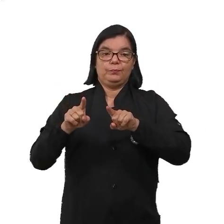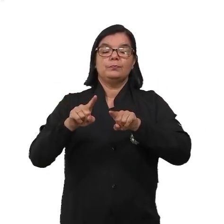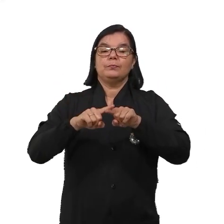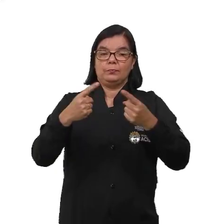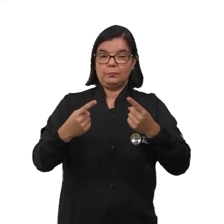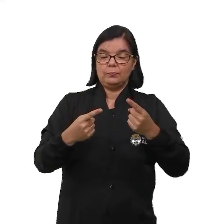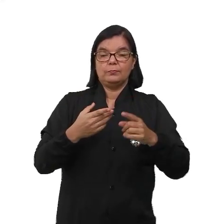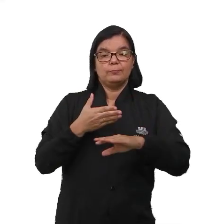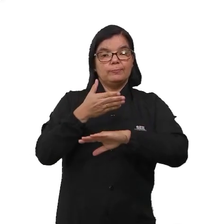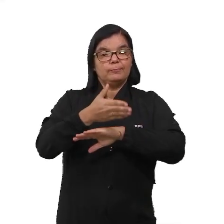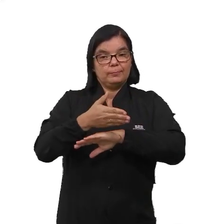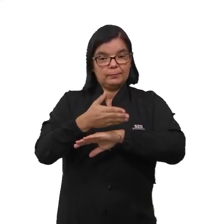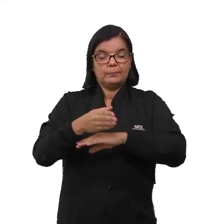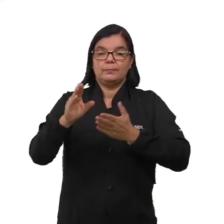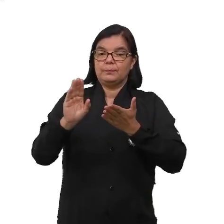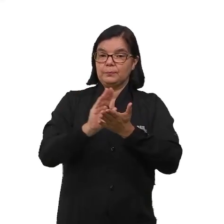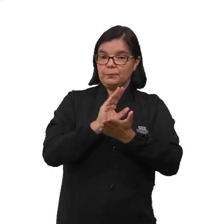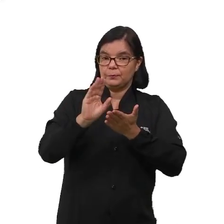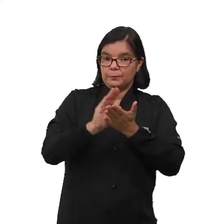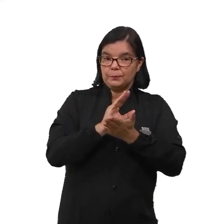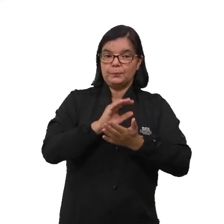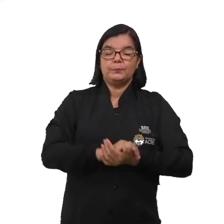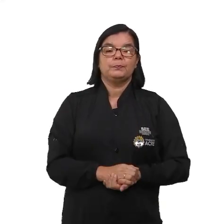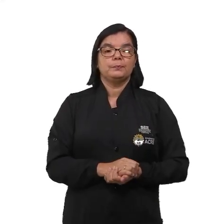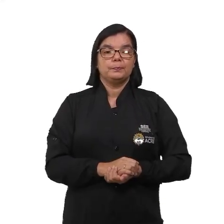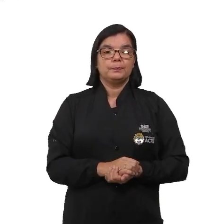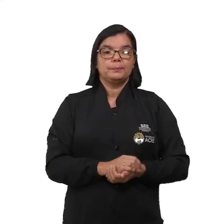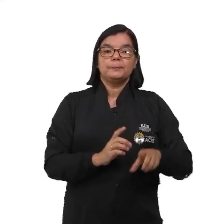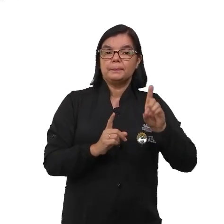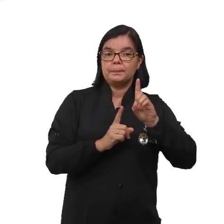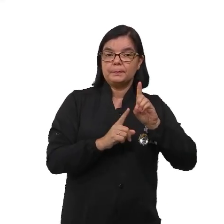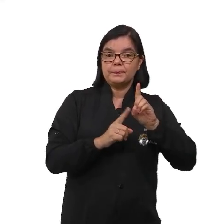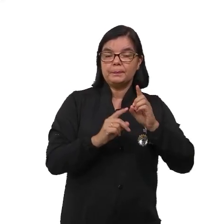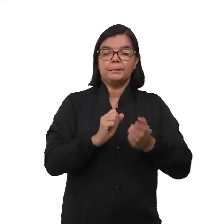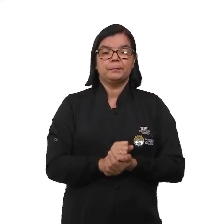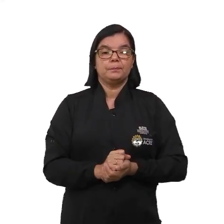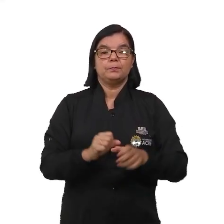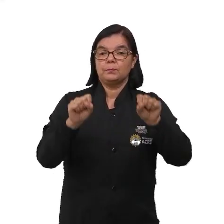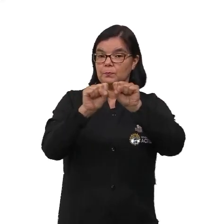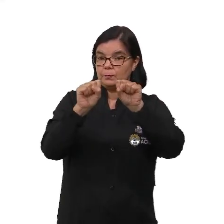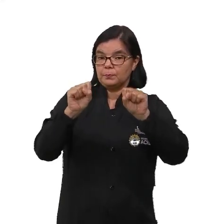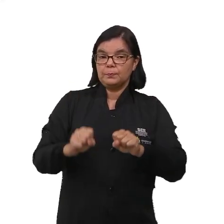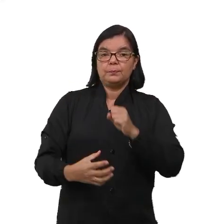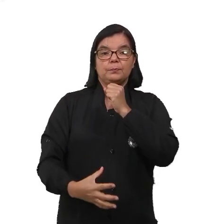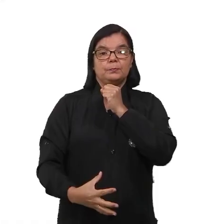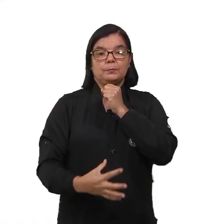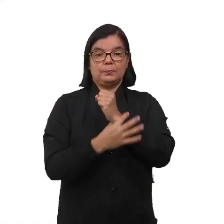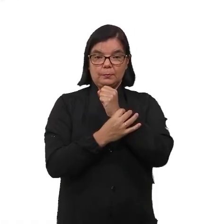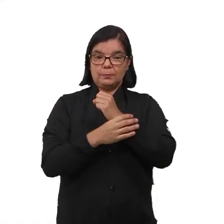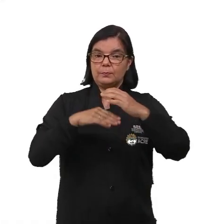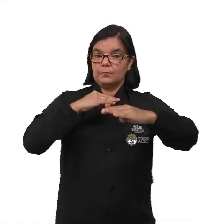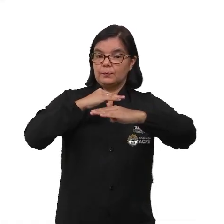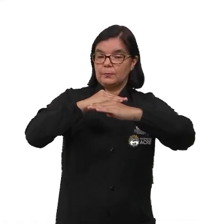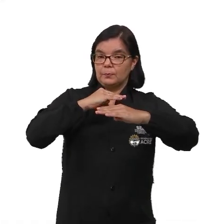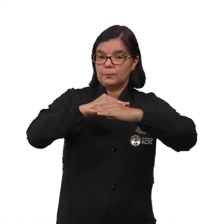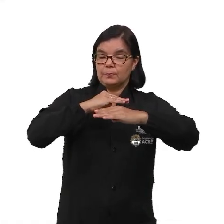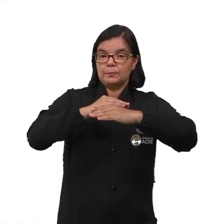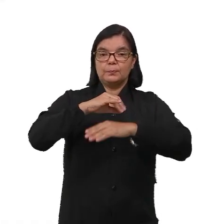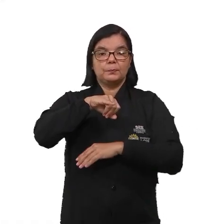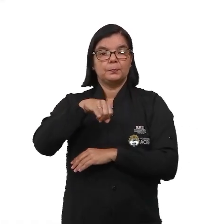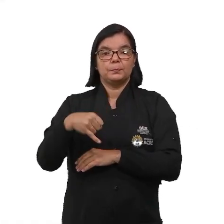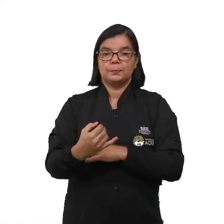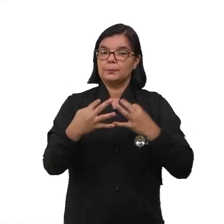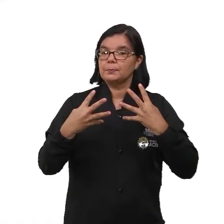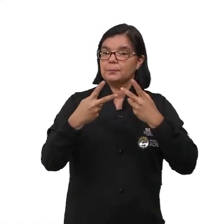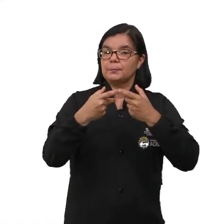poder, prestígio e acesso a recursos. Letra D, um sistema que garante a